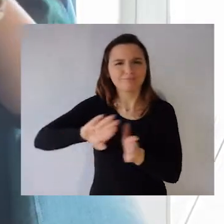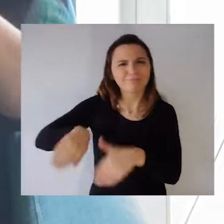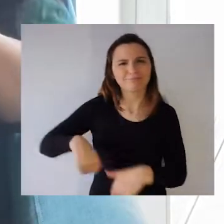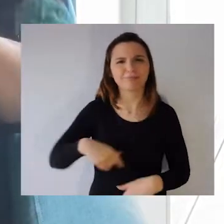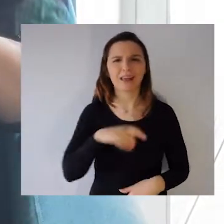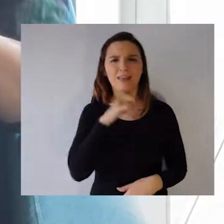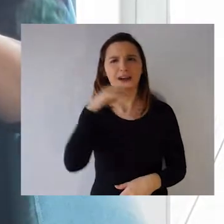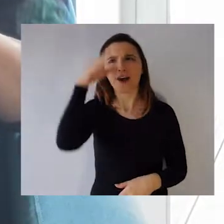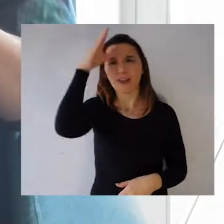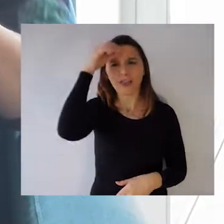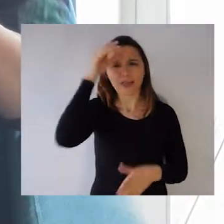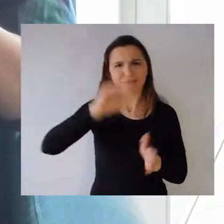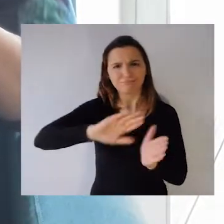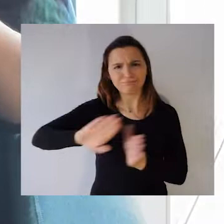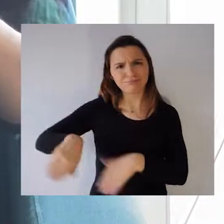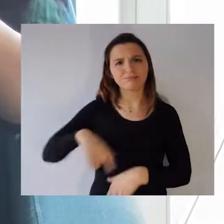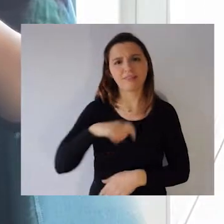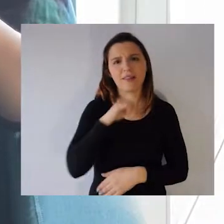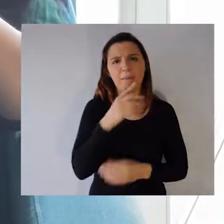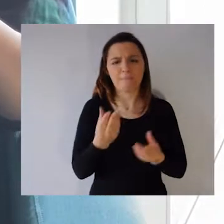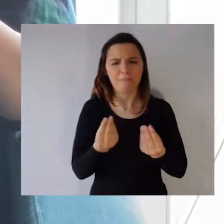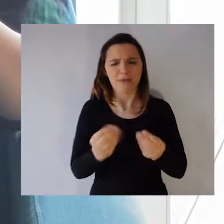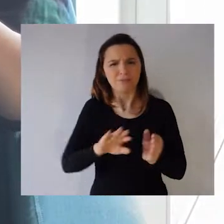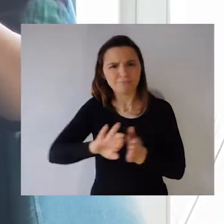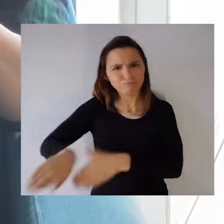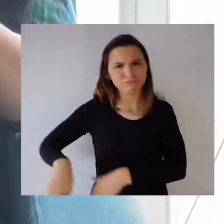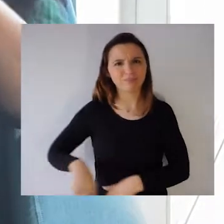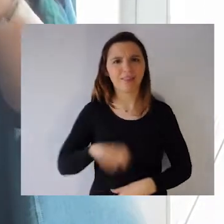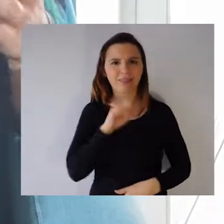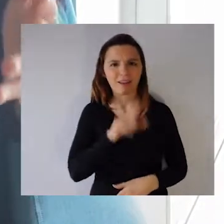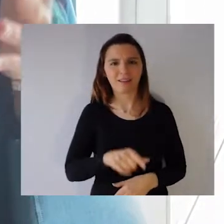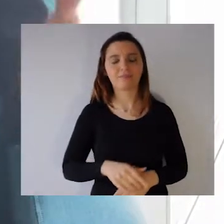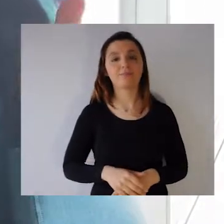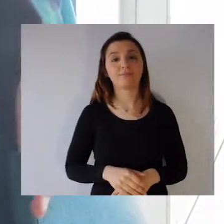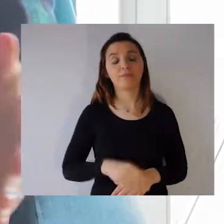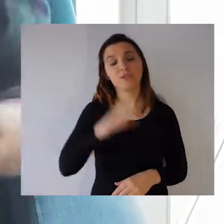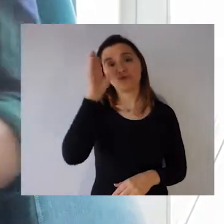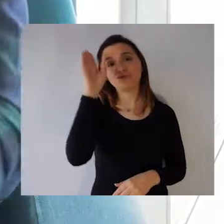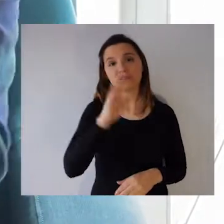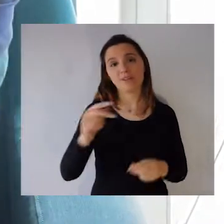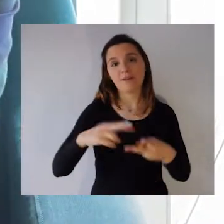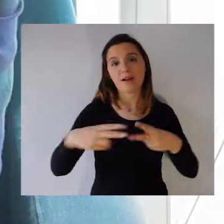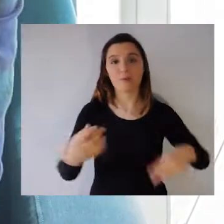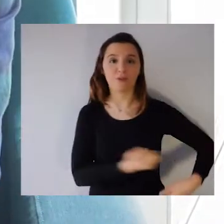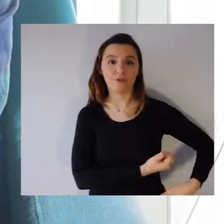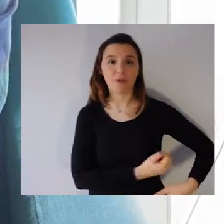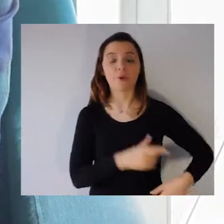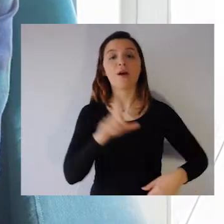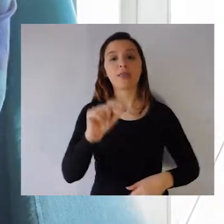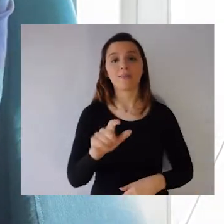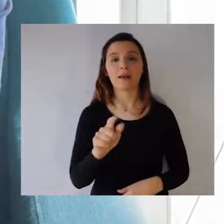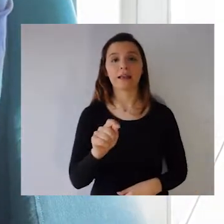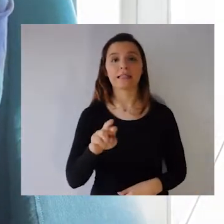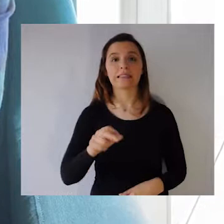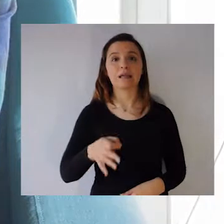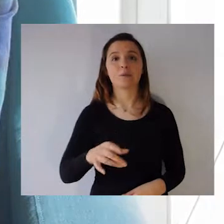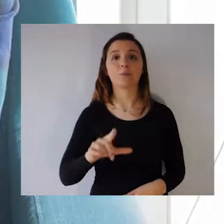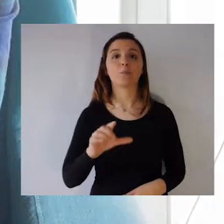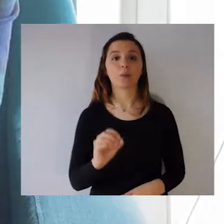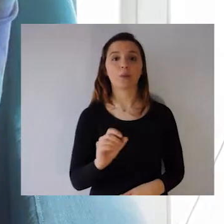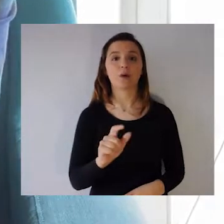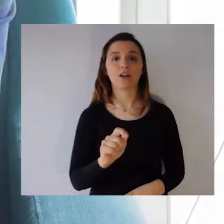vírus, a ignorância e o medo. Já se sabe que a Câmara de Valongo e a Exemplo